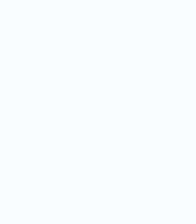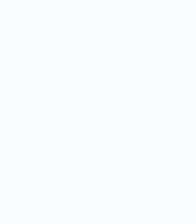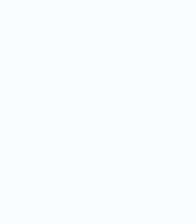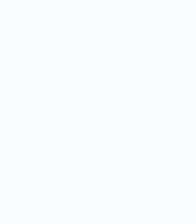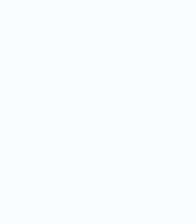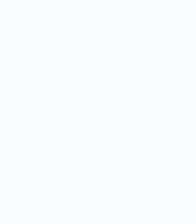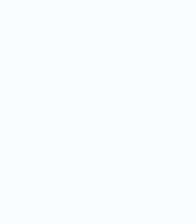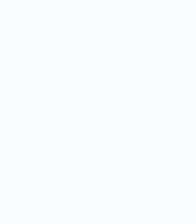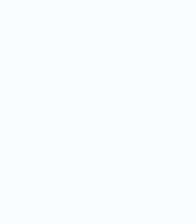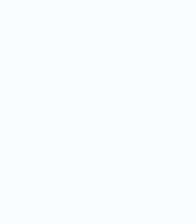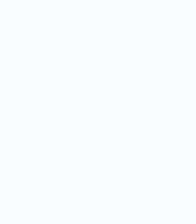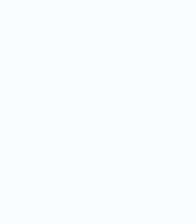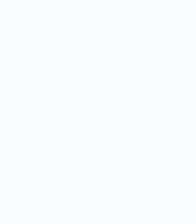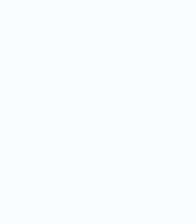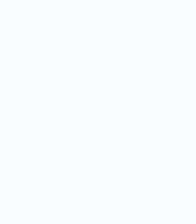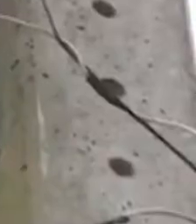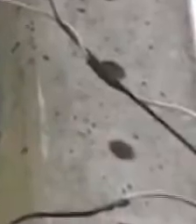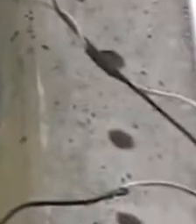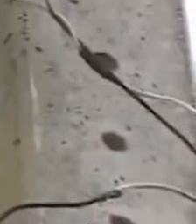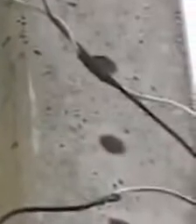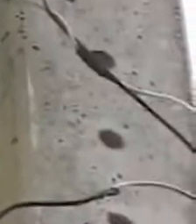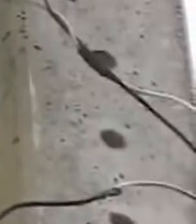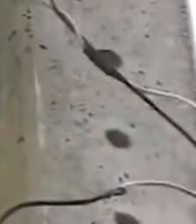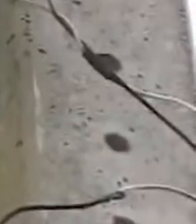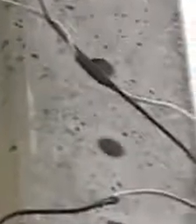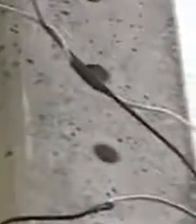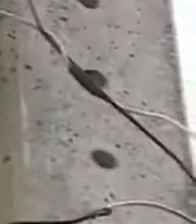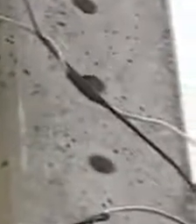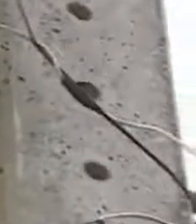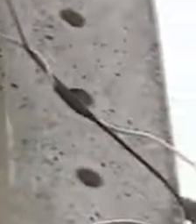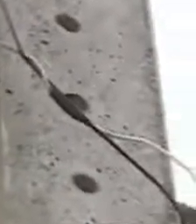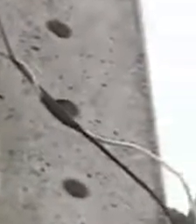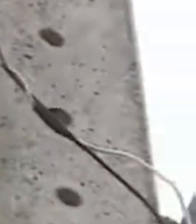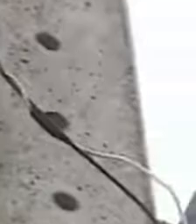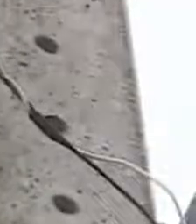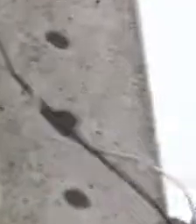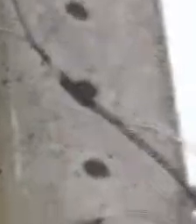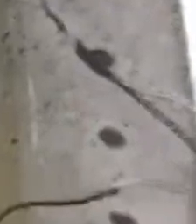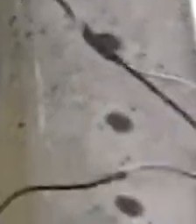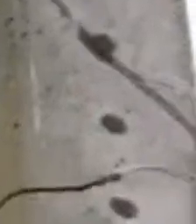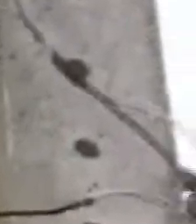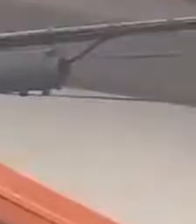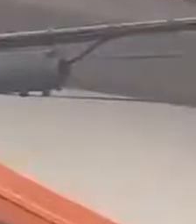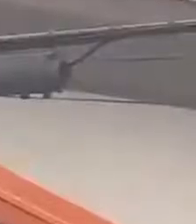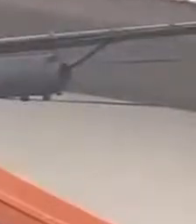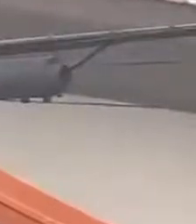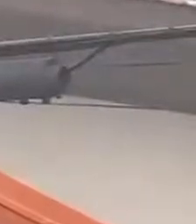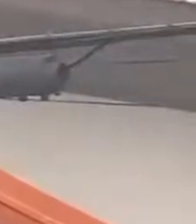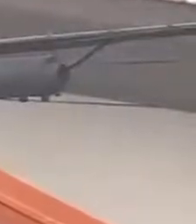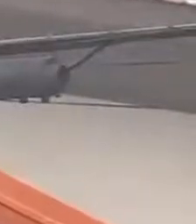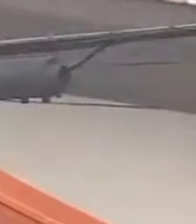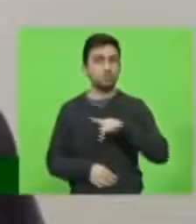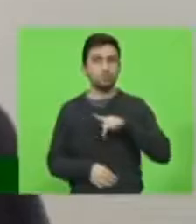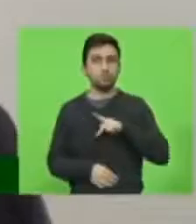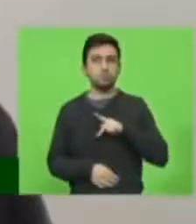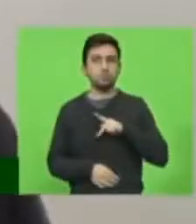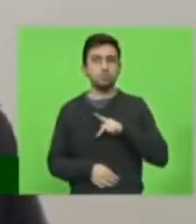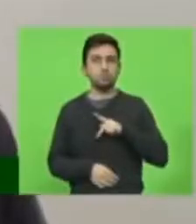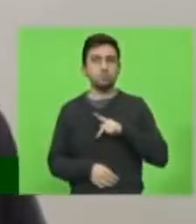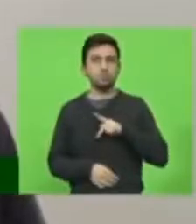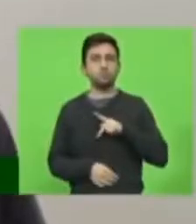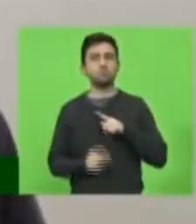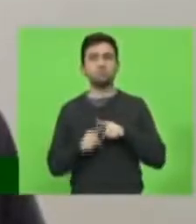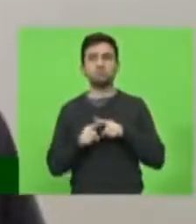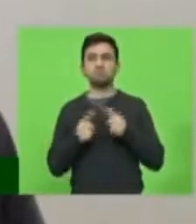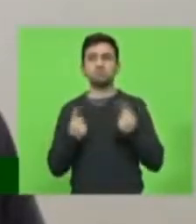até dezembro, mas a Celesc ingressou na justiça pedindo um mandato de segurança para manter a suspensão por inadimplência. Para o